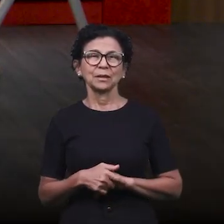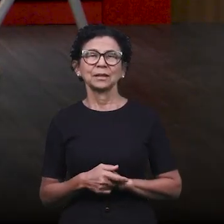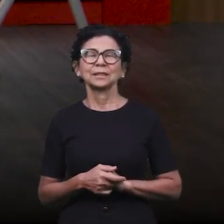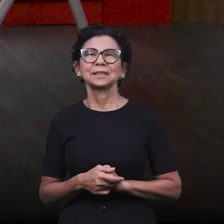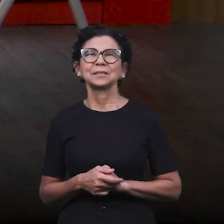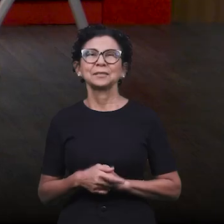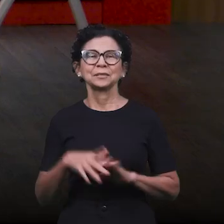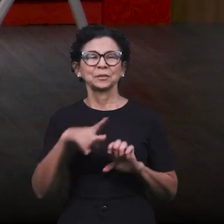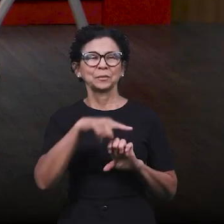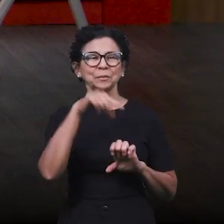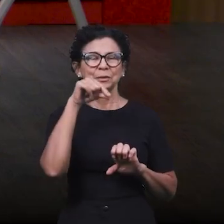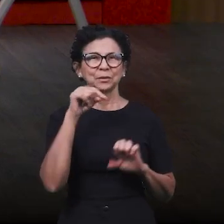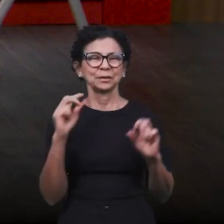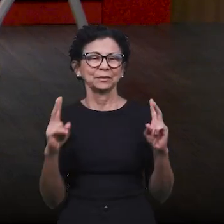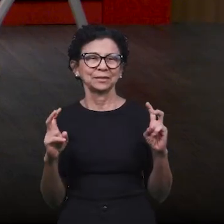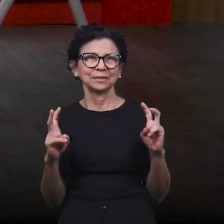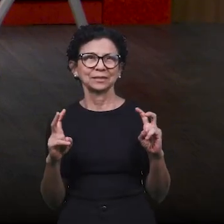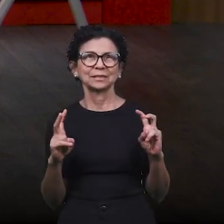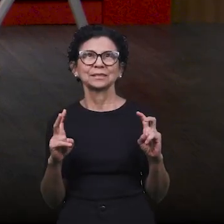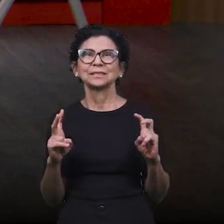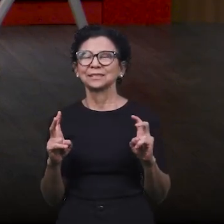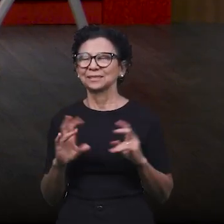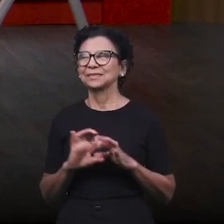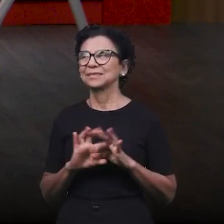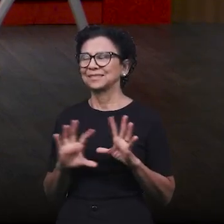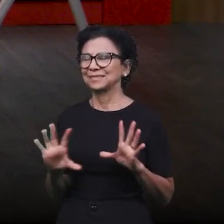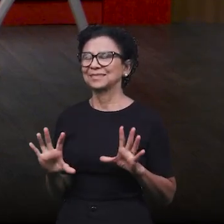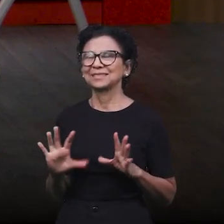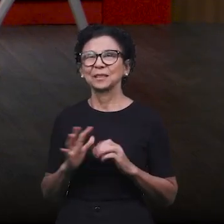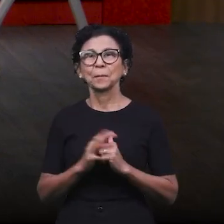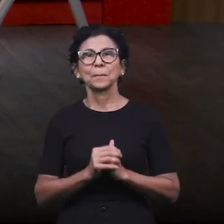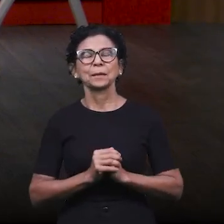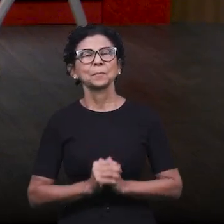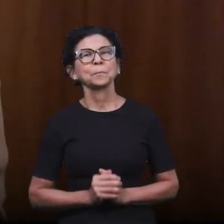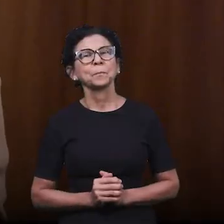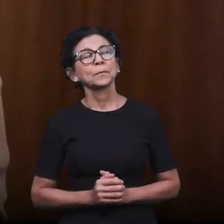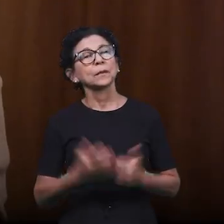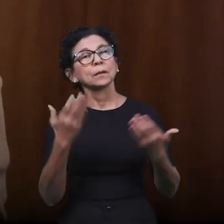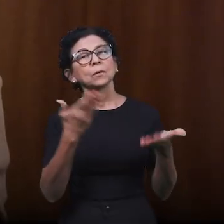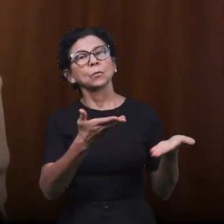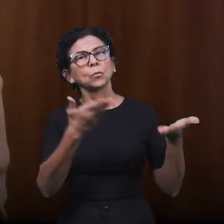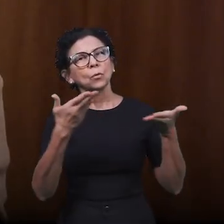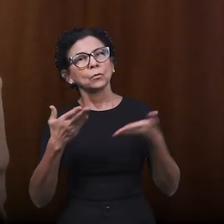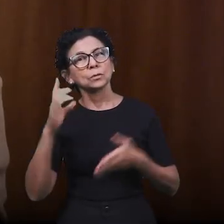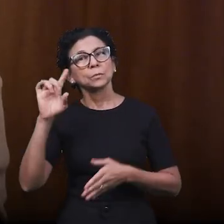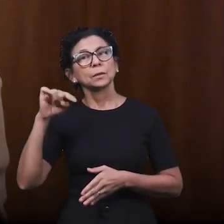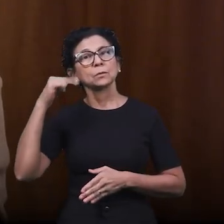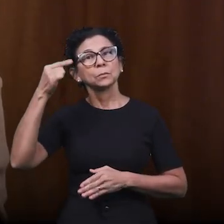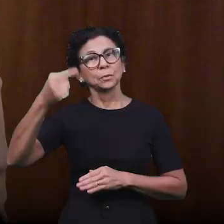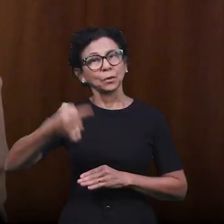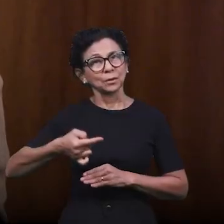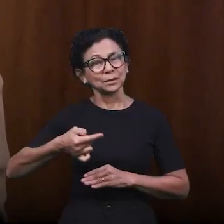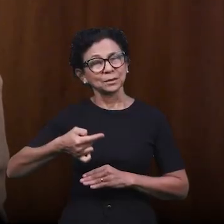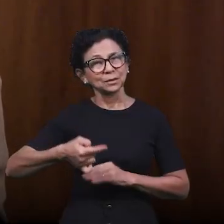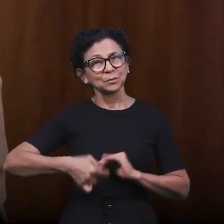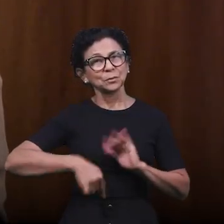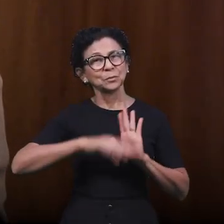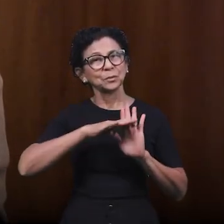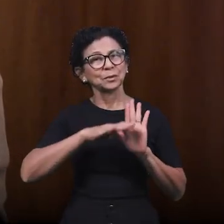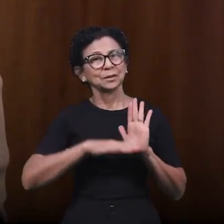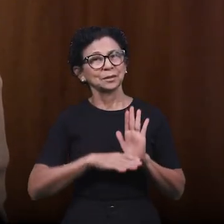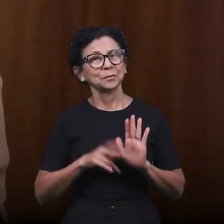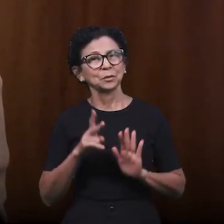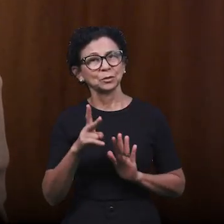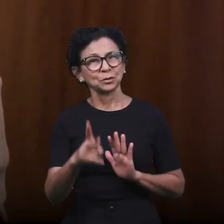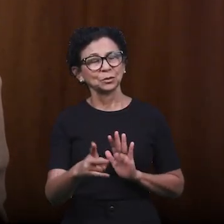falar mais sobre empreendedorismo. Pode ser? Amém. Pode, claro. Estamos à disposição. Amém. Fica o convite para o próximo episódio